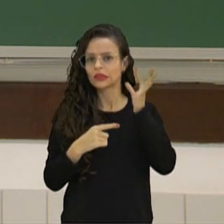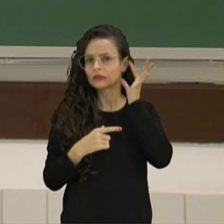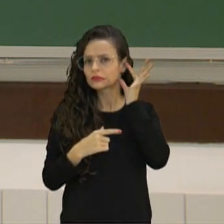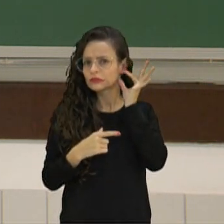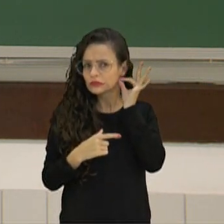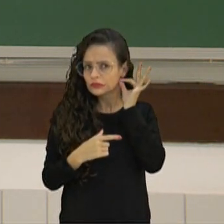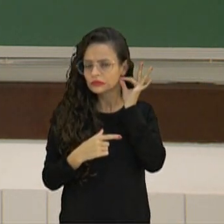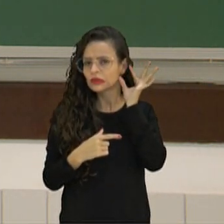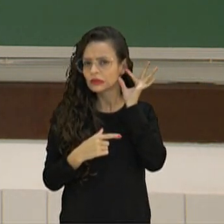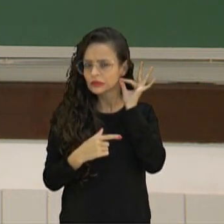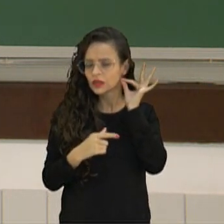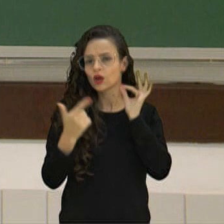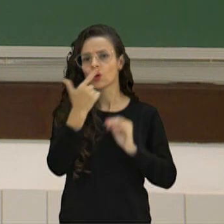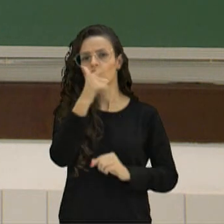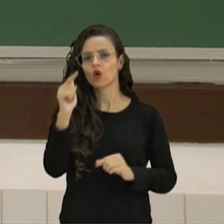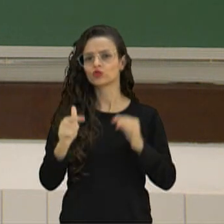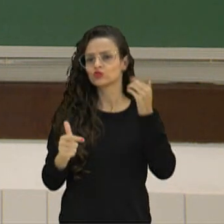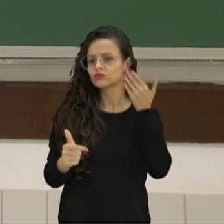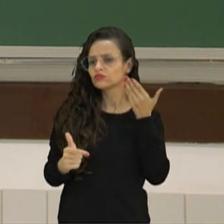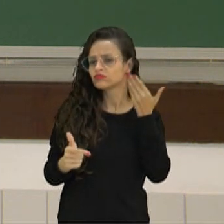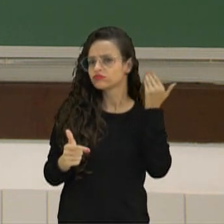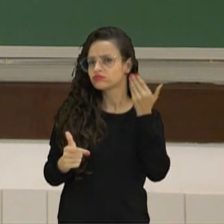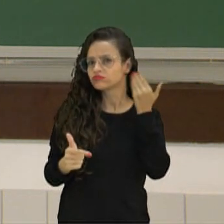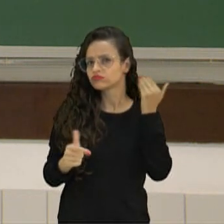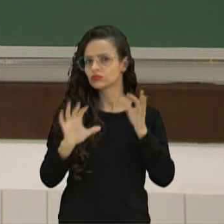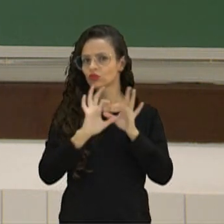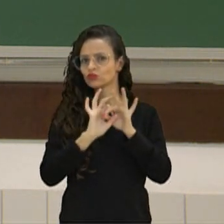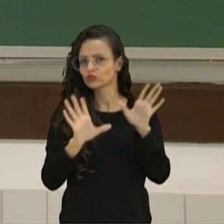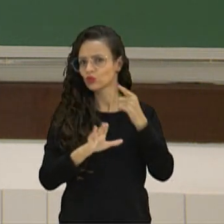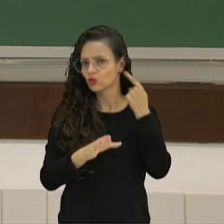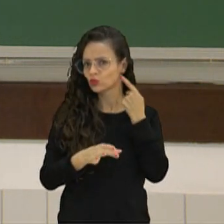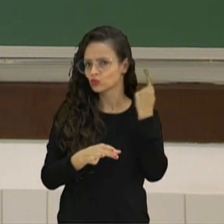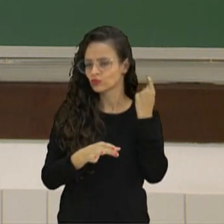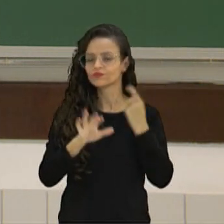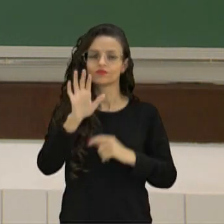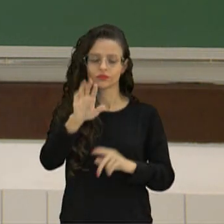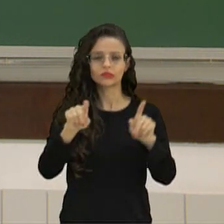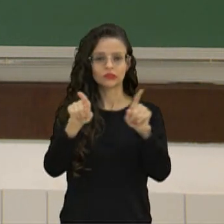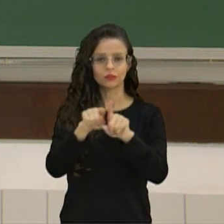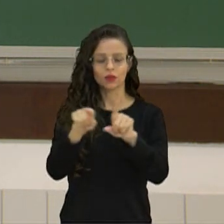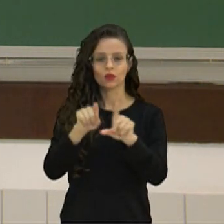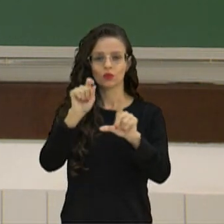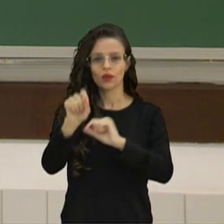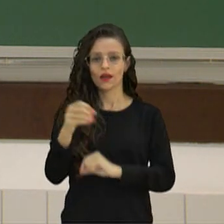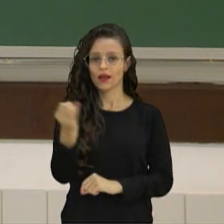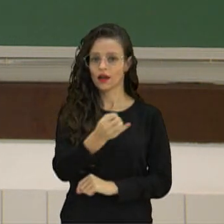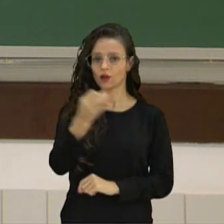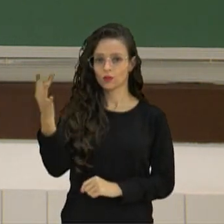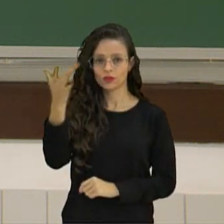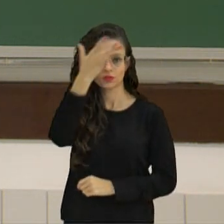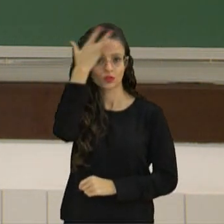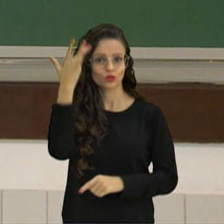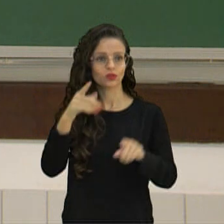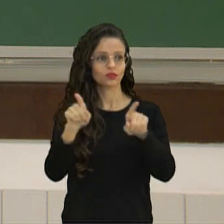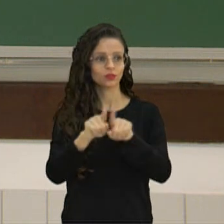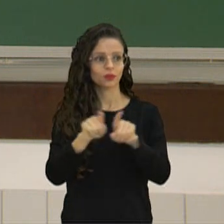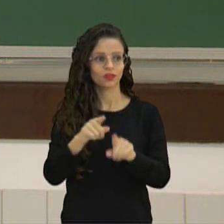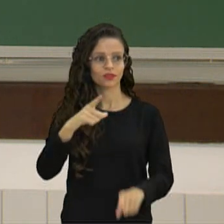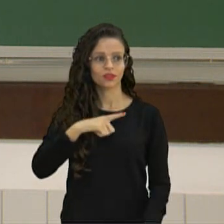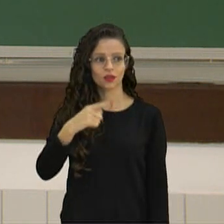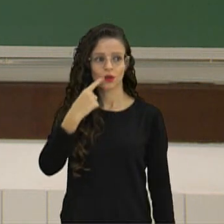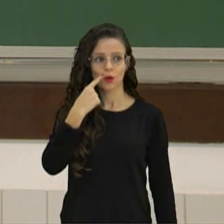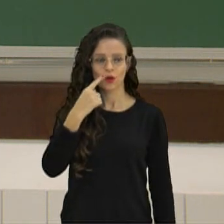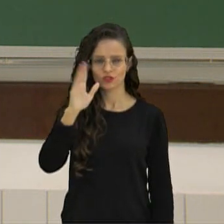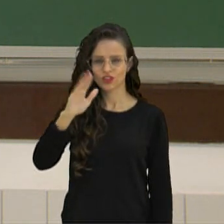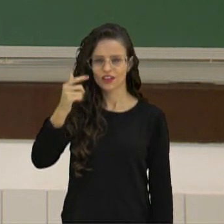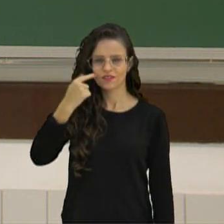à pele, outros possuem lobo de orelha solto. Assim como algumas pessoas também possuem isso aqui, ó. Vocês